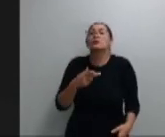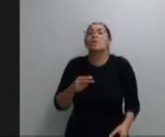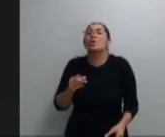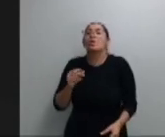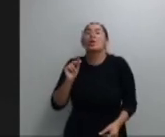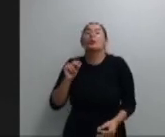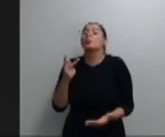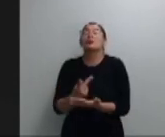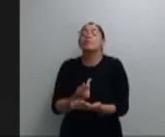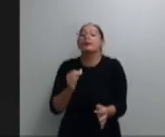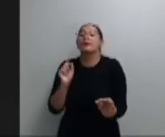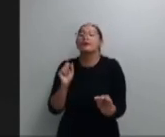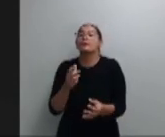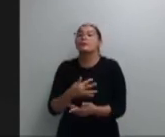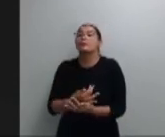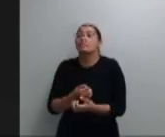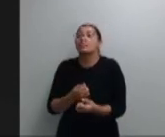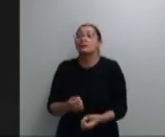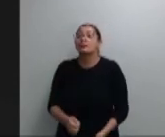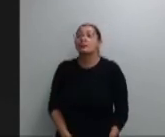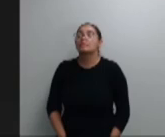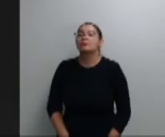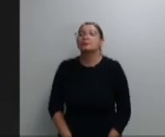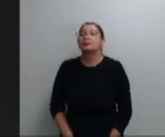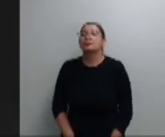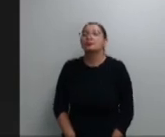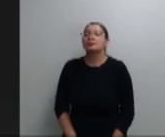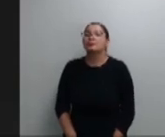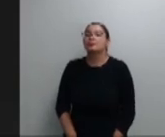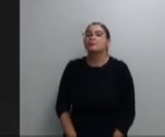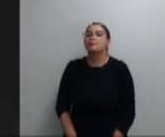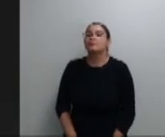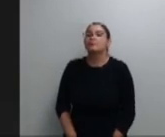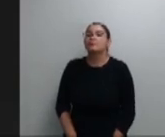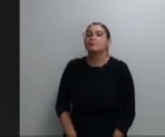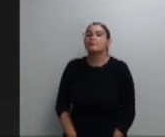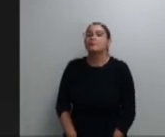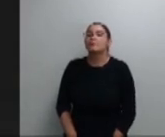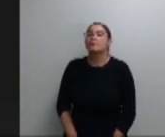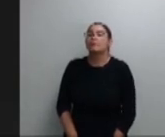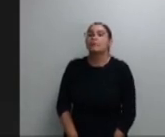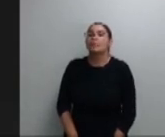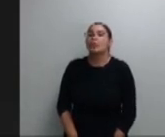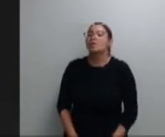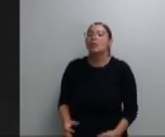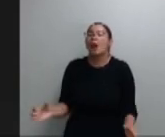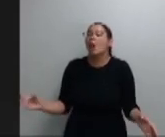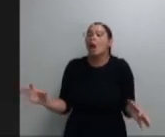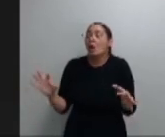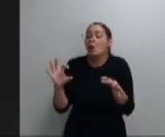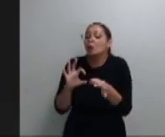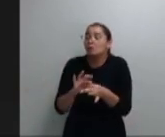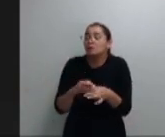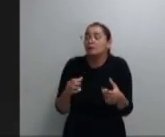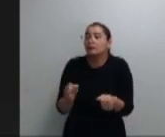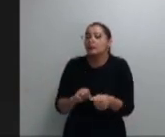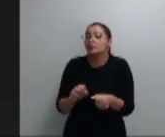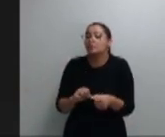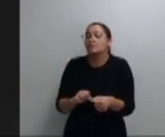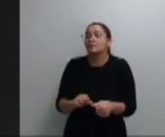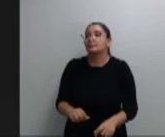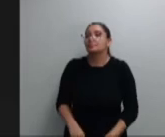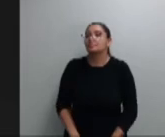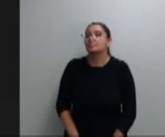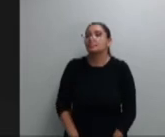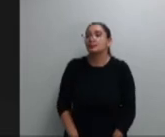prazo eu acho que quando se pode detectar que a coligação se fez amarrou-se uma empresa na outra